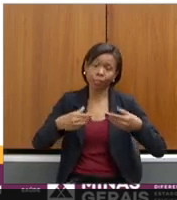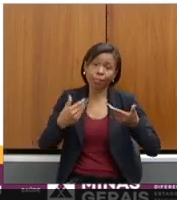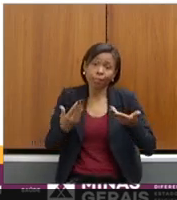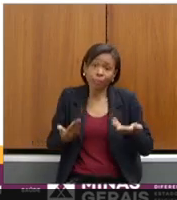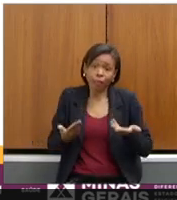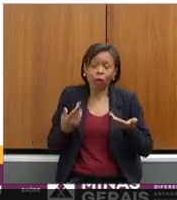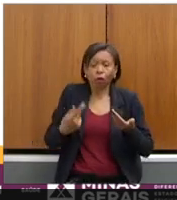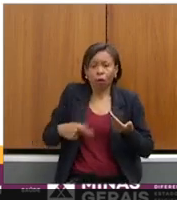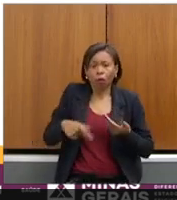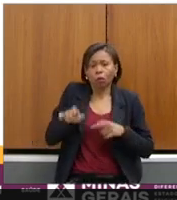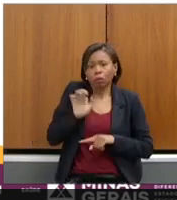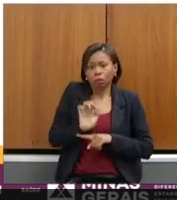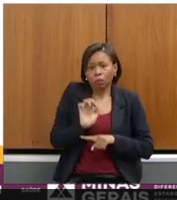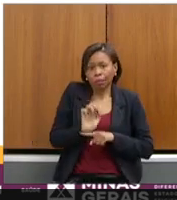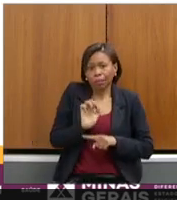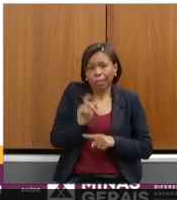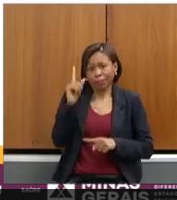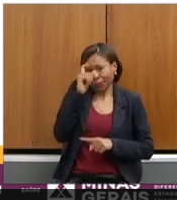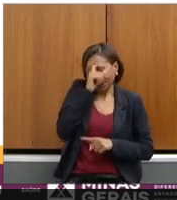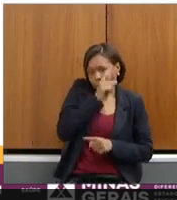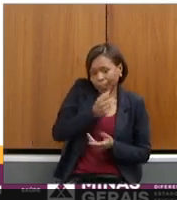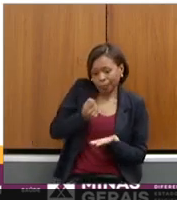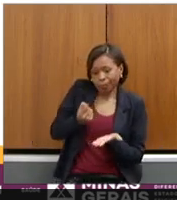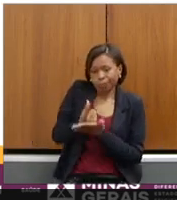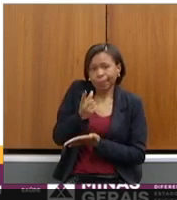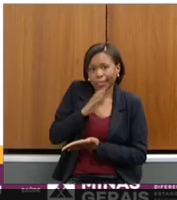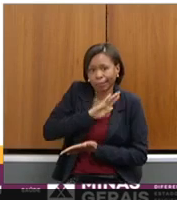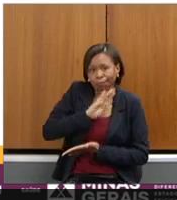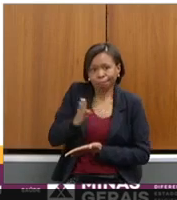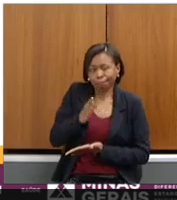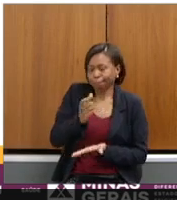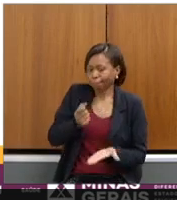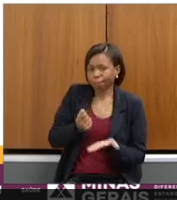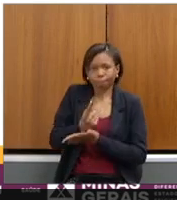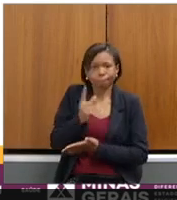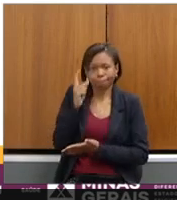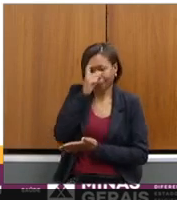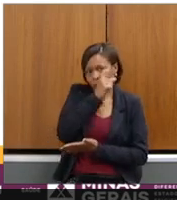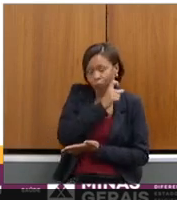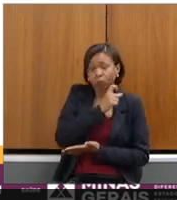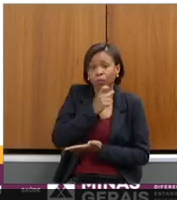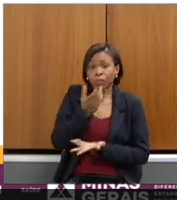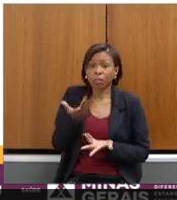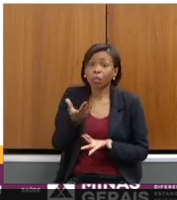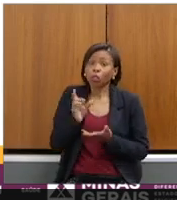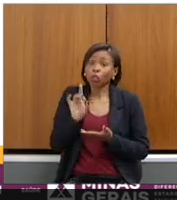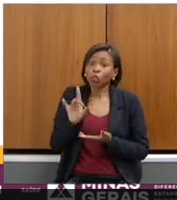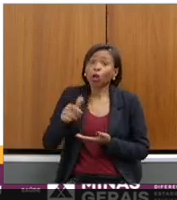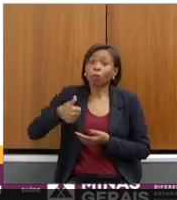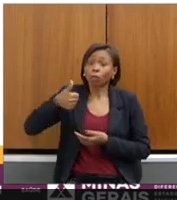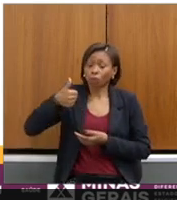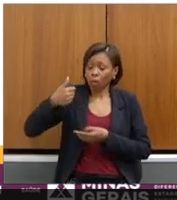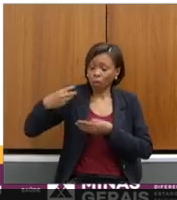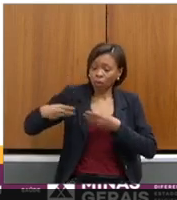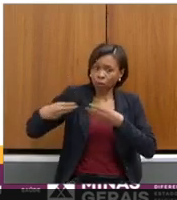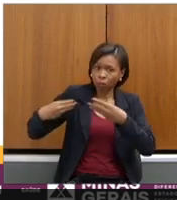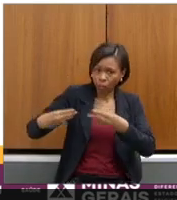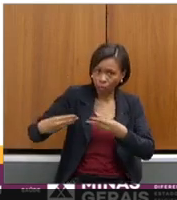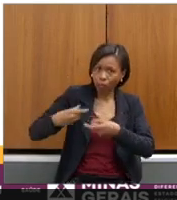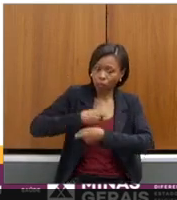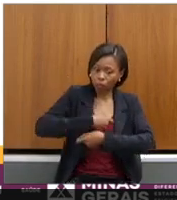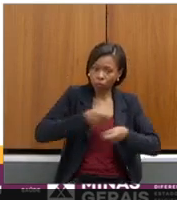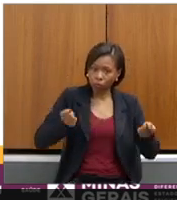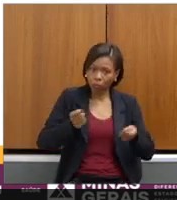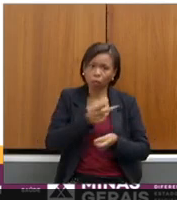estado efetivamente é difícil e somente provavelmente após o ministério distribuir suas vacinas e